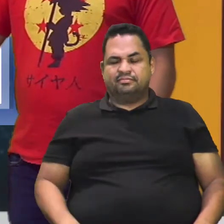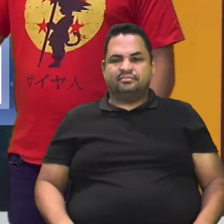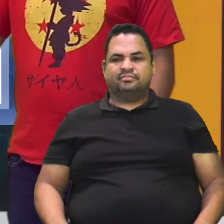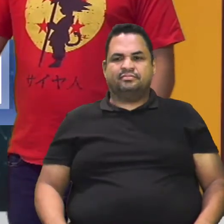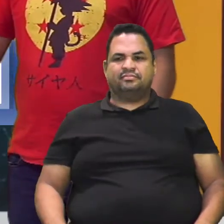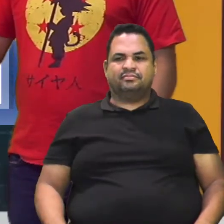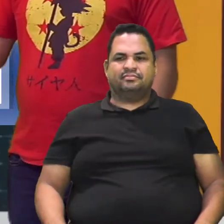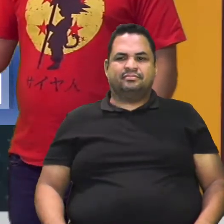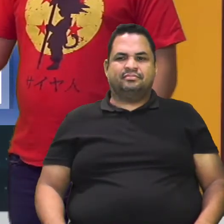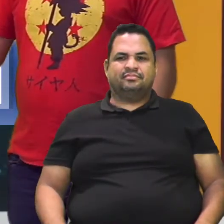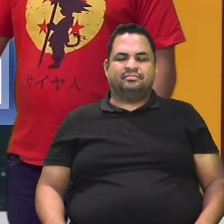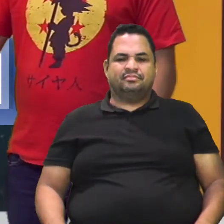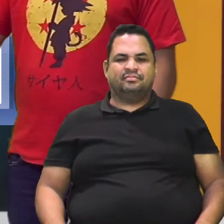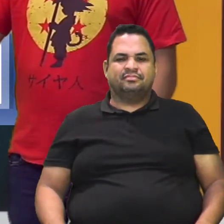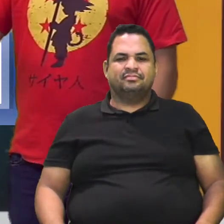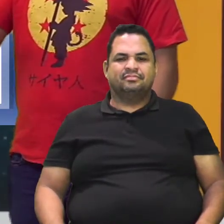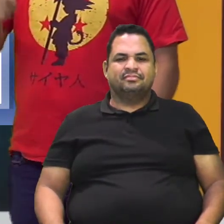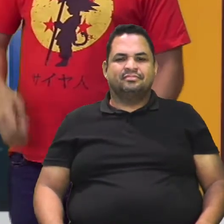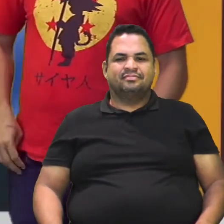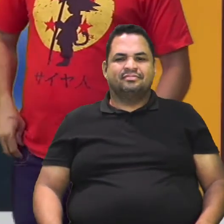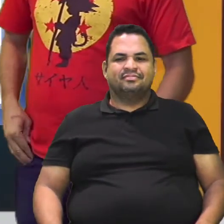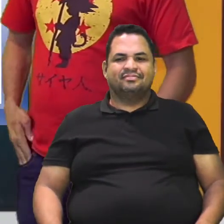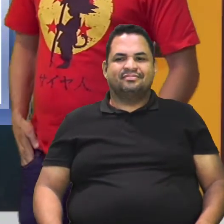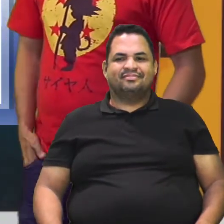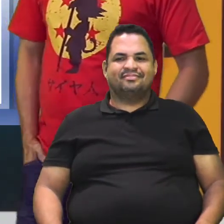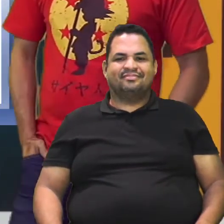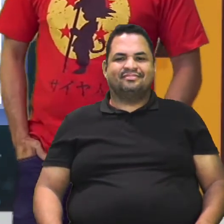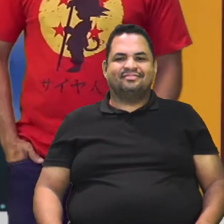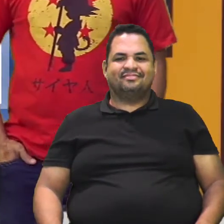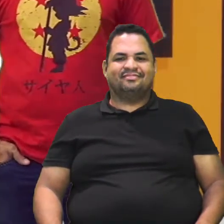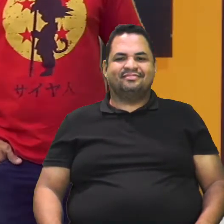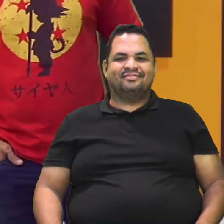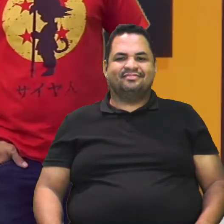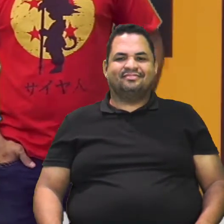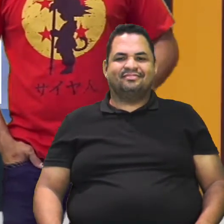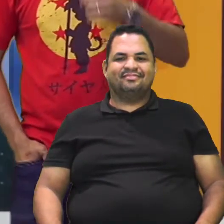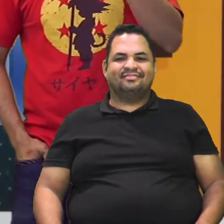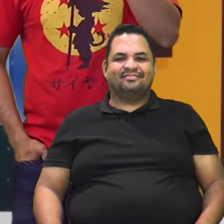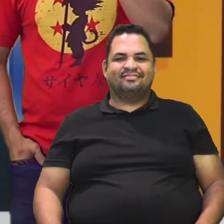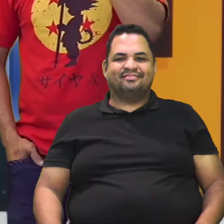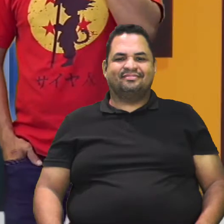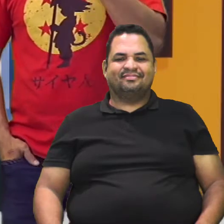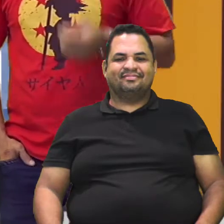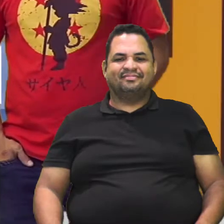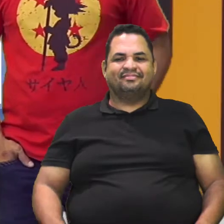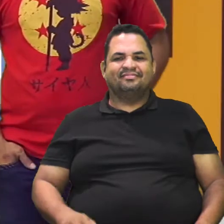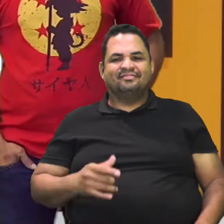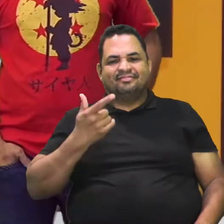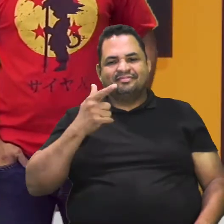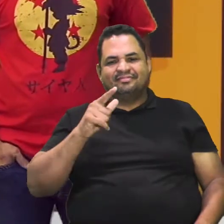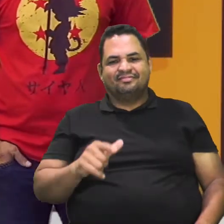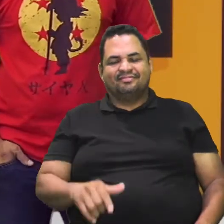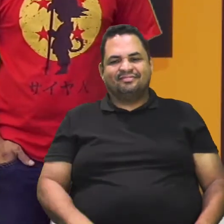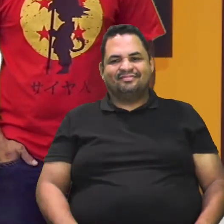um já... Tem mais um cliquezinho. Vou de novo agora. De novo.